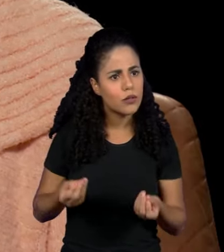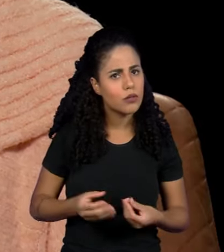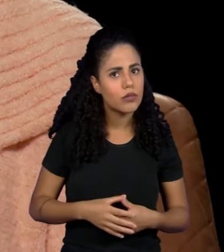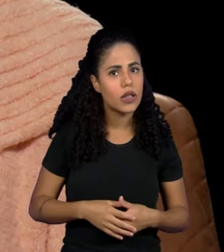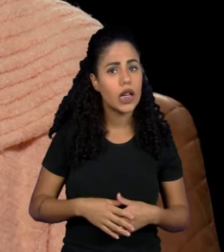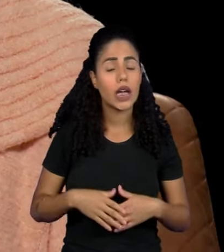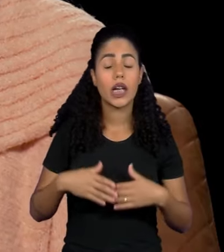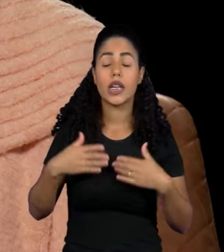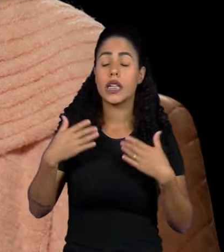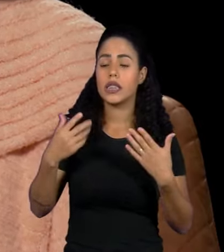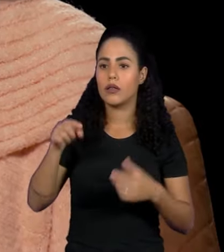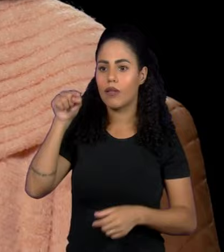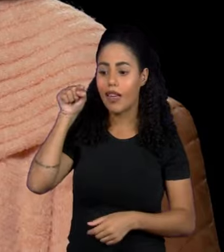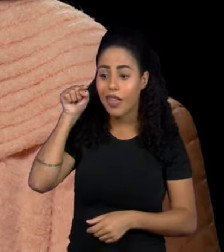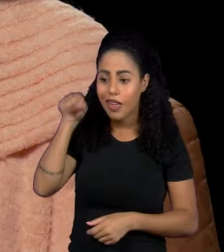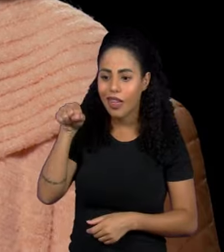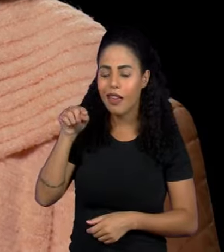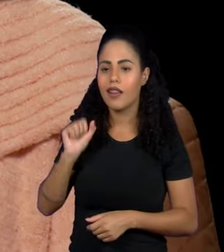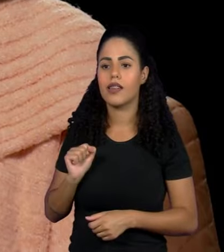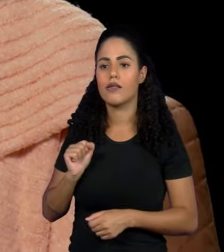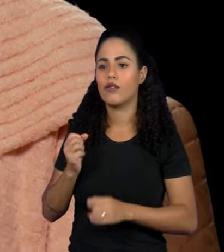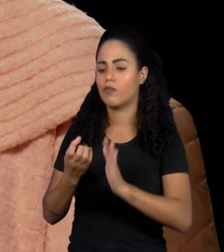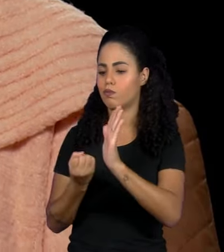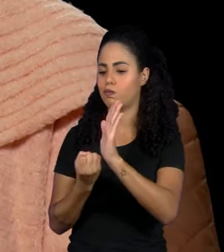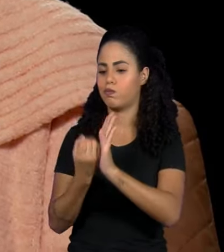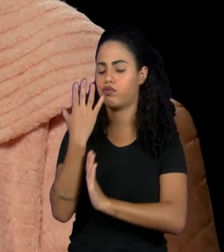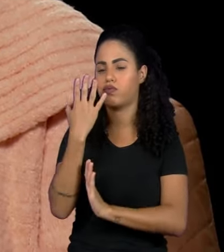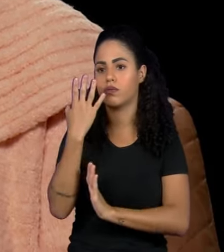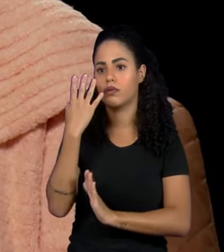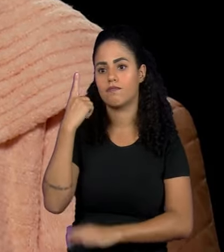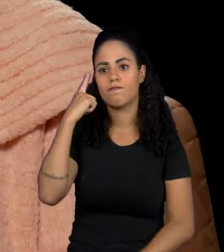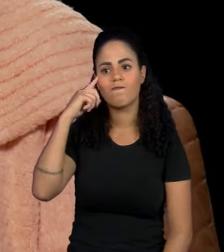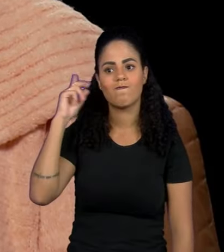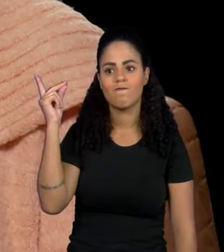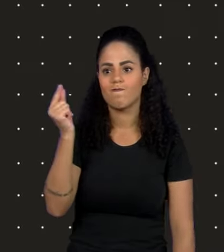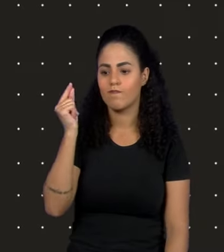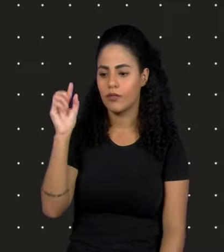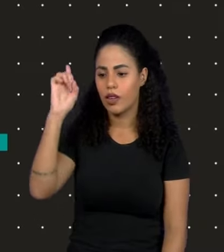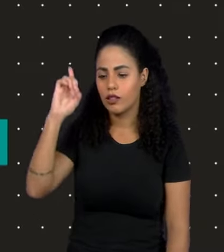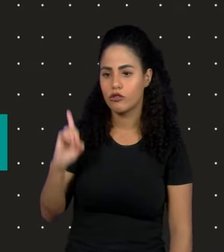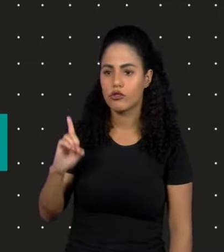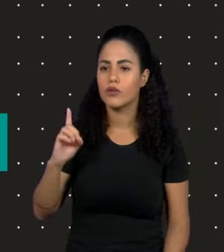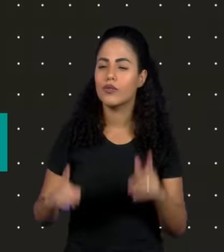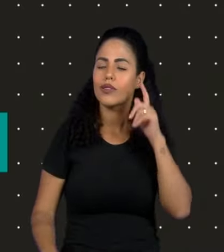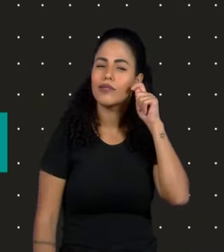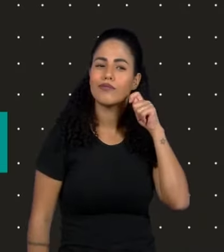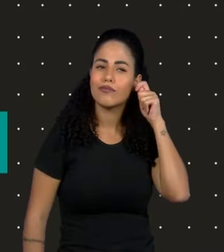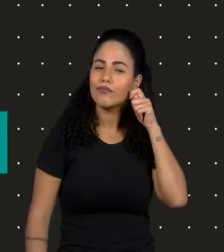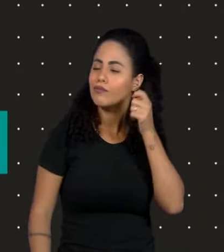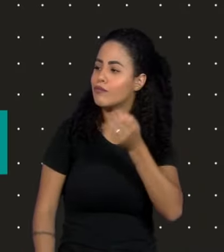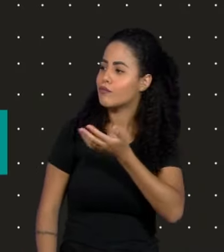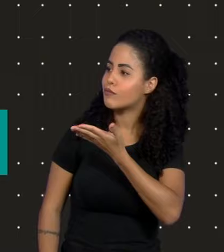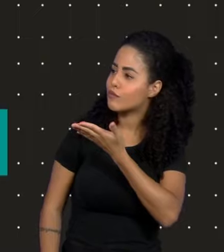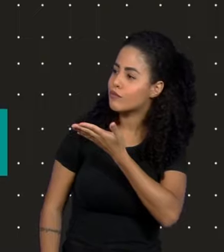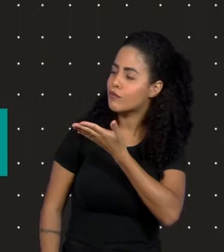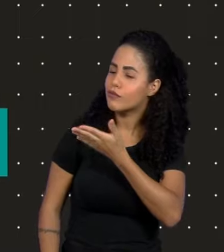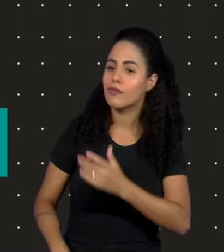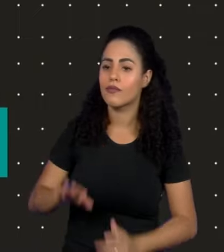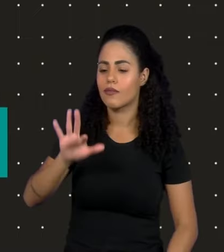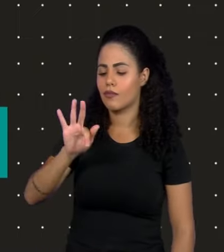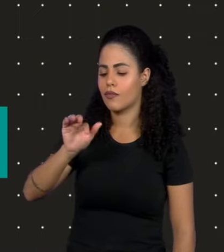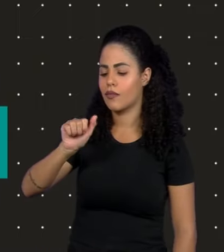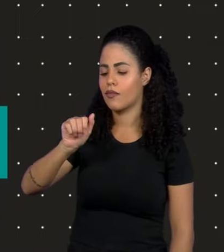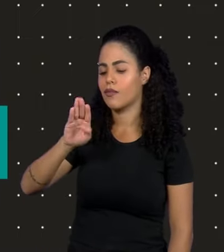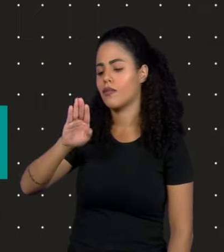Ele foi um grande criador. Não sei se tanto assim diretor de ator, mas ele foi um pioneiro.